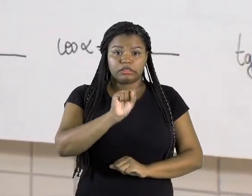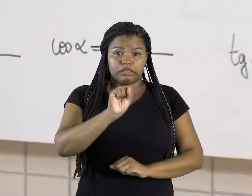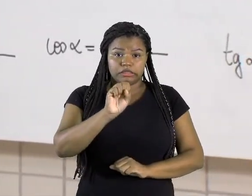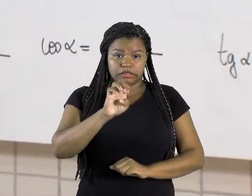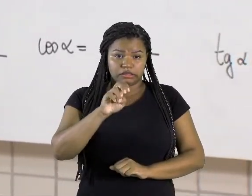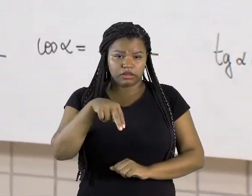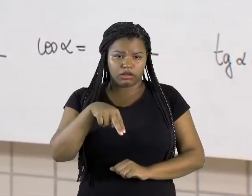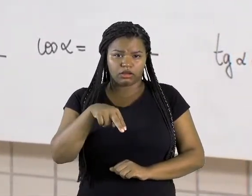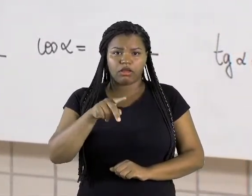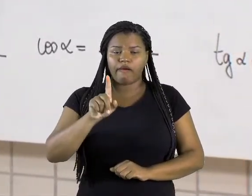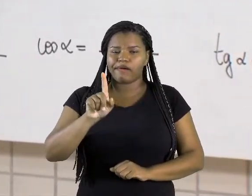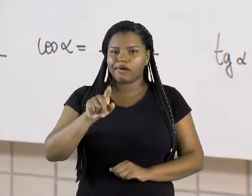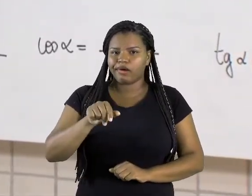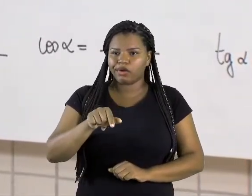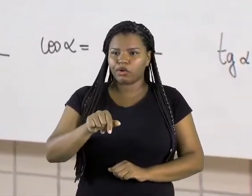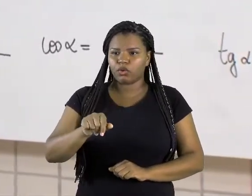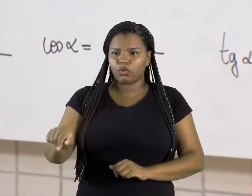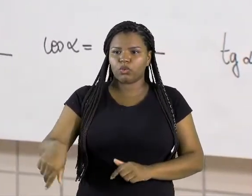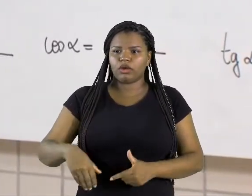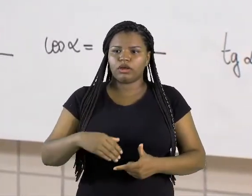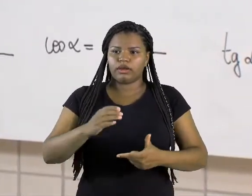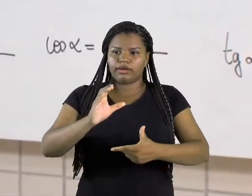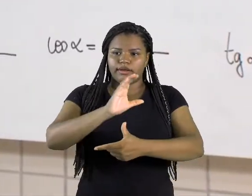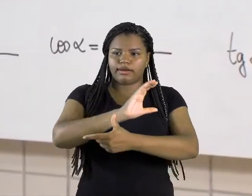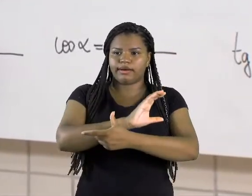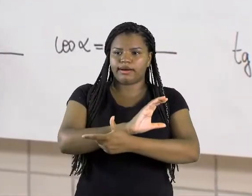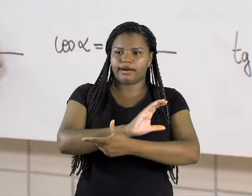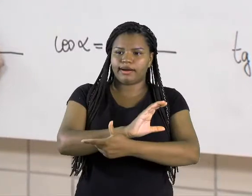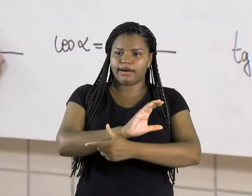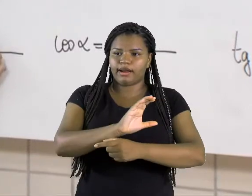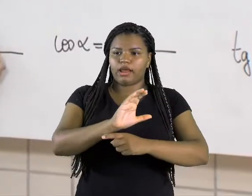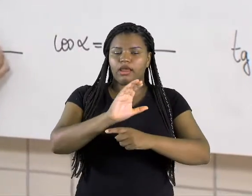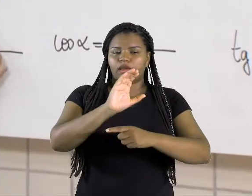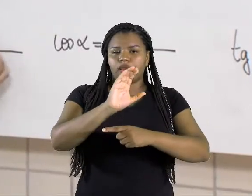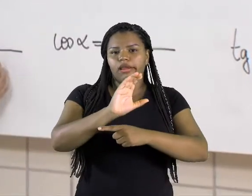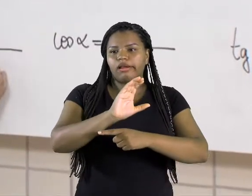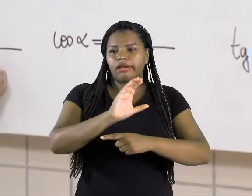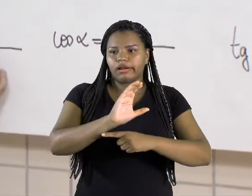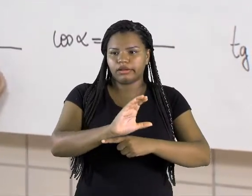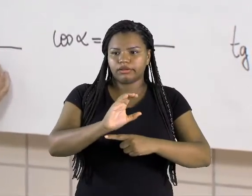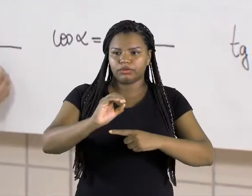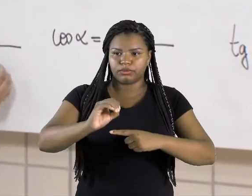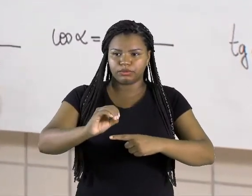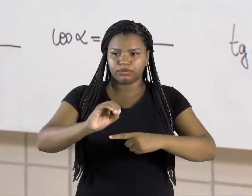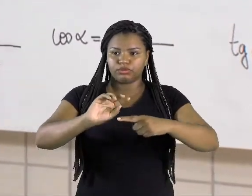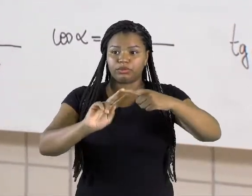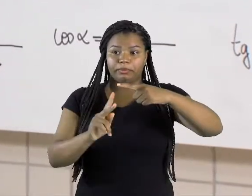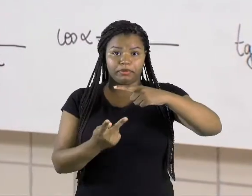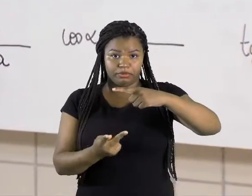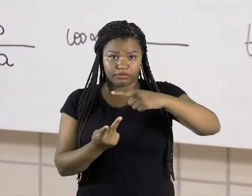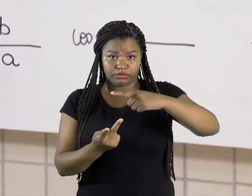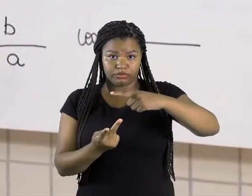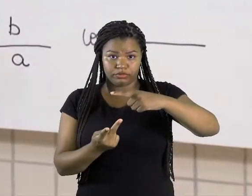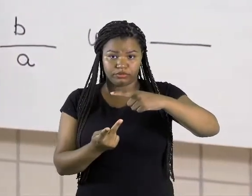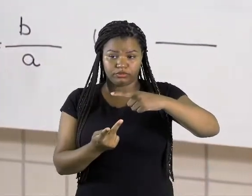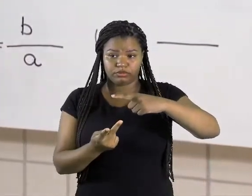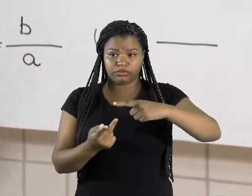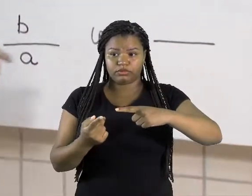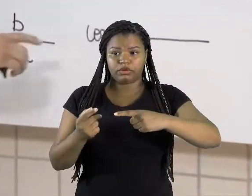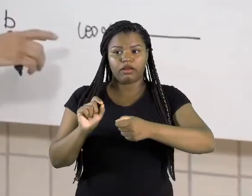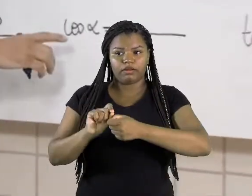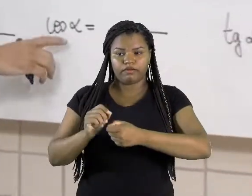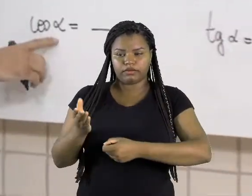seria cateto oposto sobre hipotenusa, ou B sobre A. Então, vou colocar aqui B sobre A.